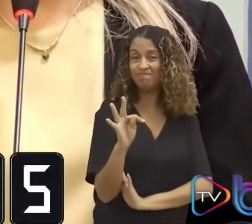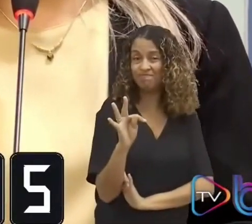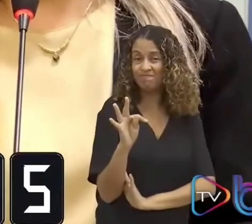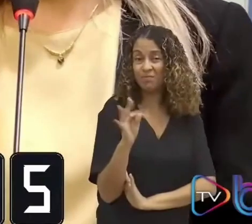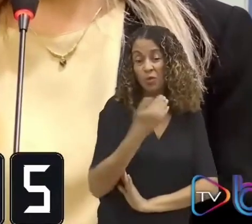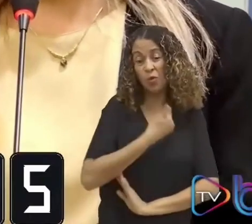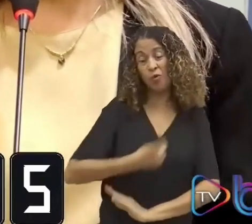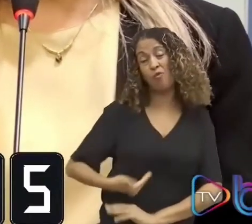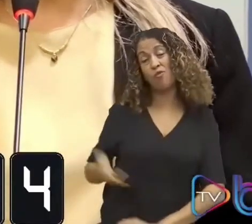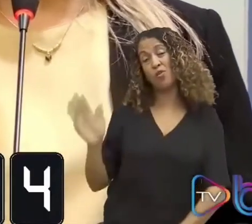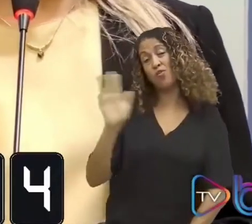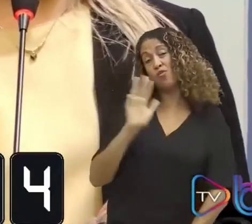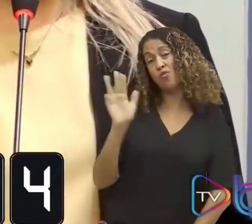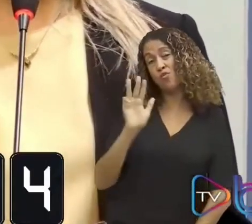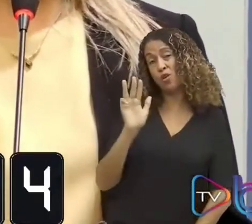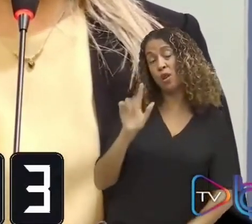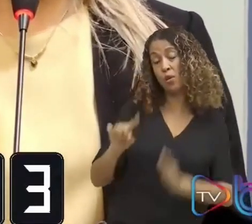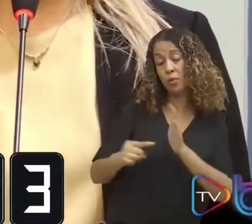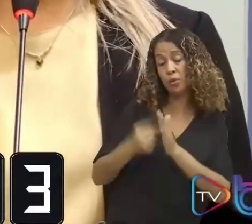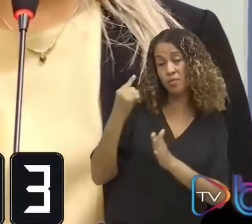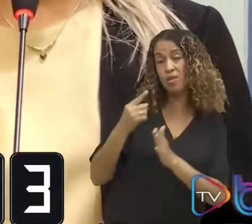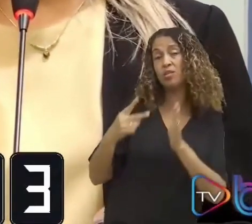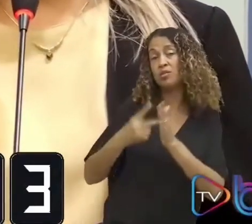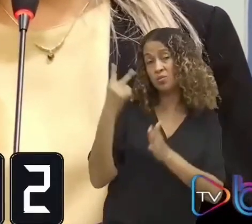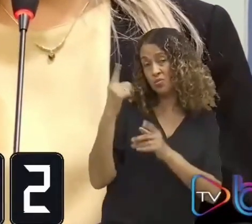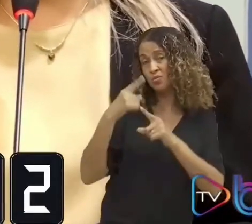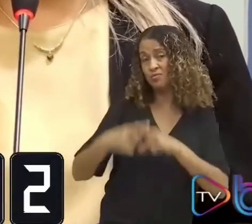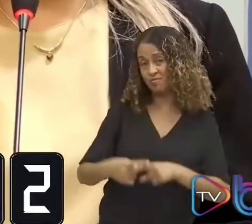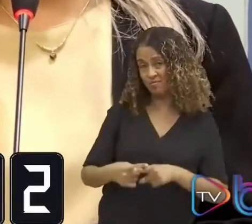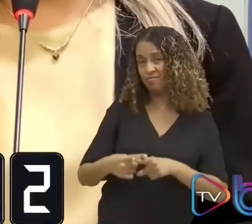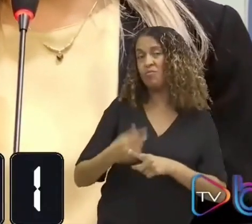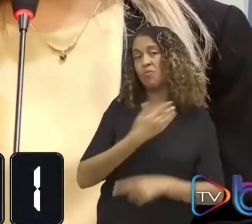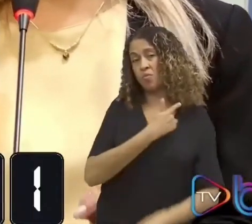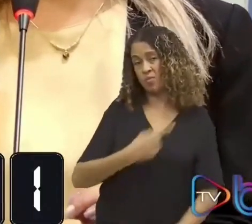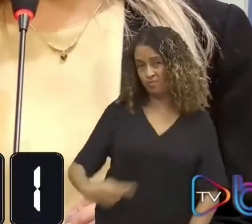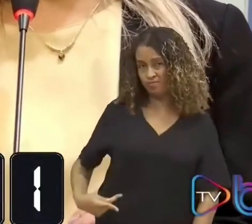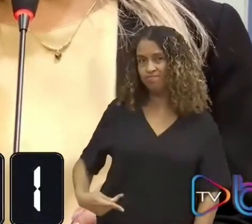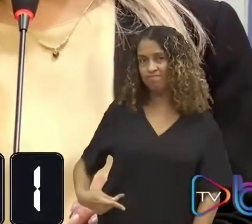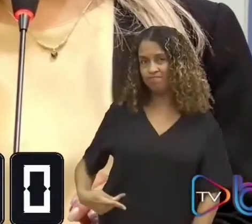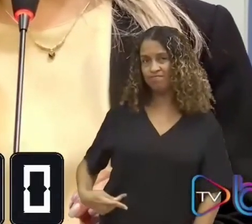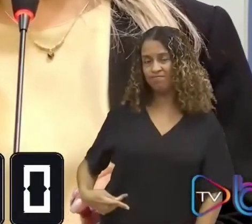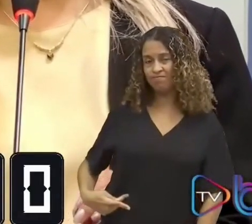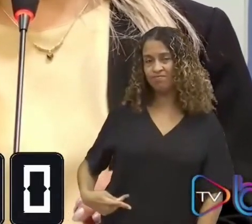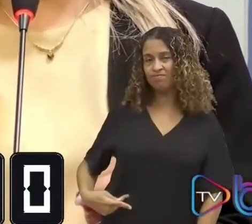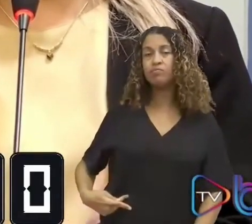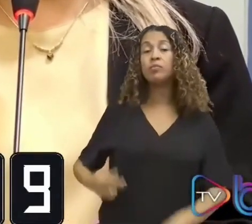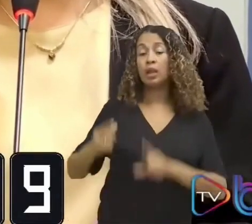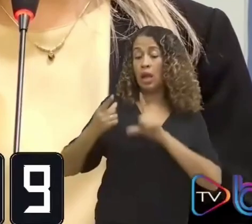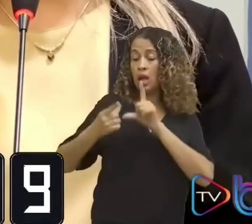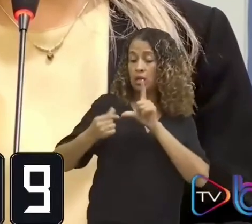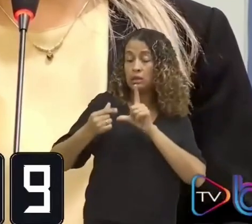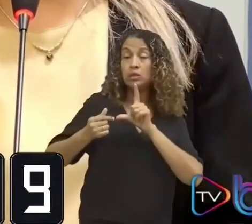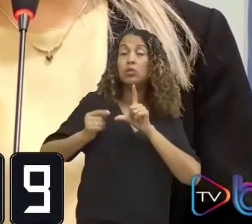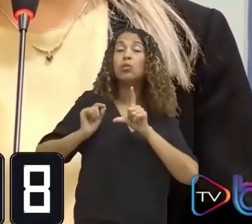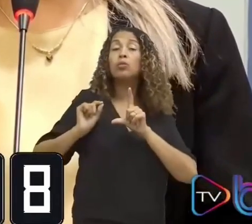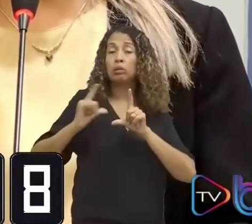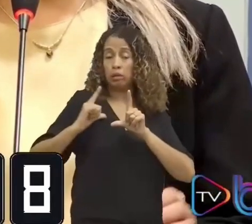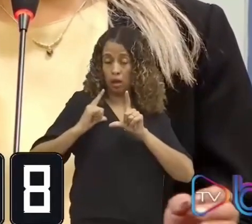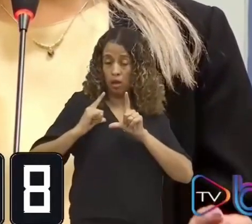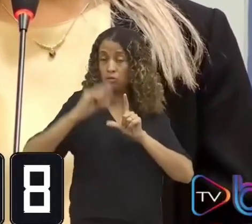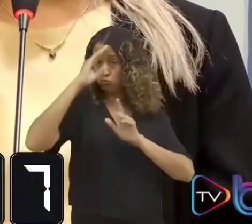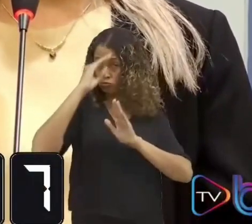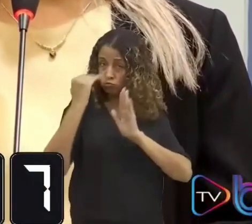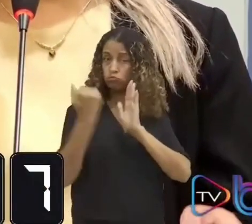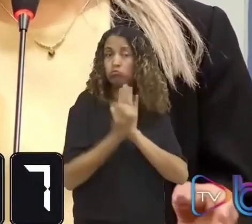governo Lula 1 e 2. As licitações sempre têm uma forma legal de serem feitas